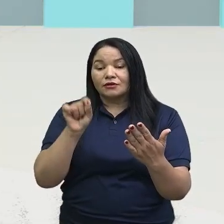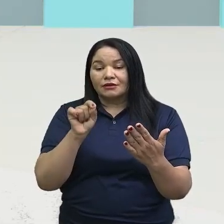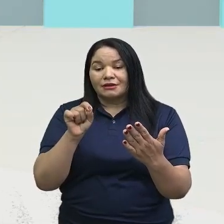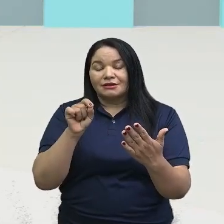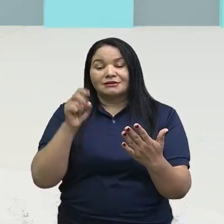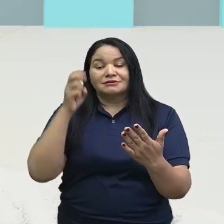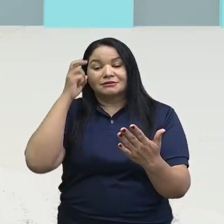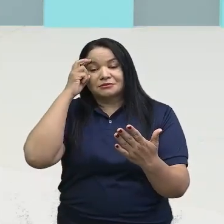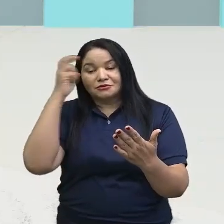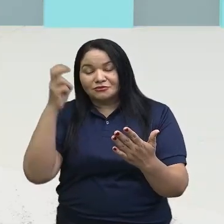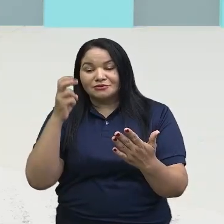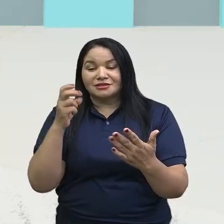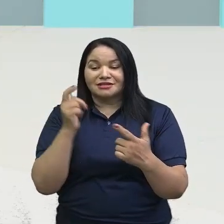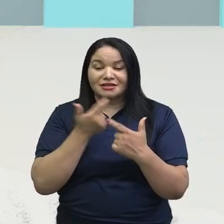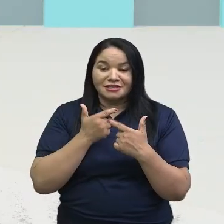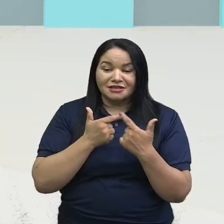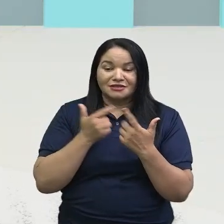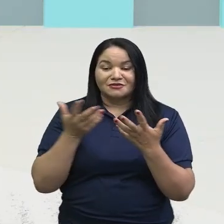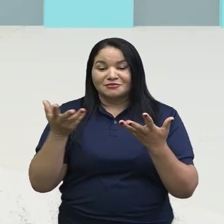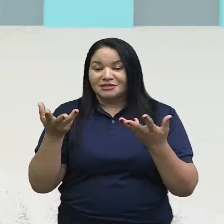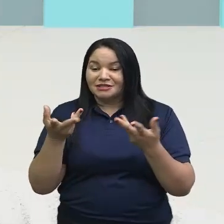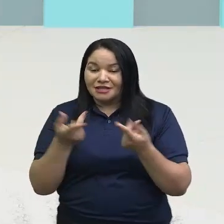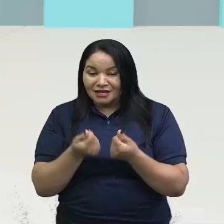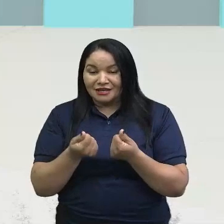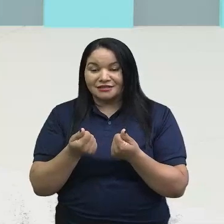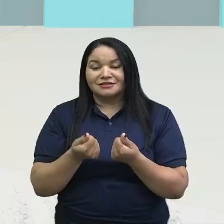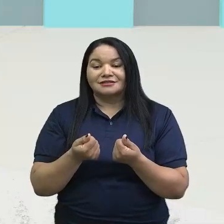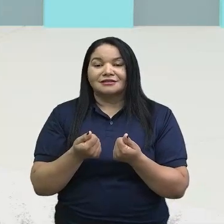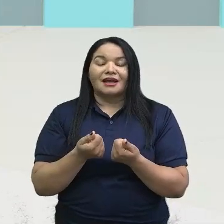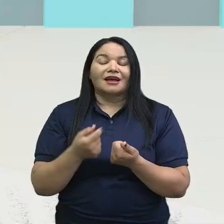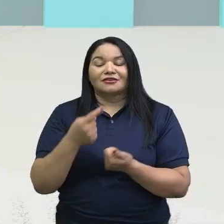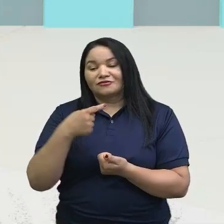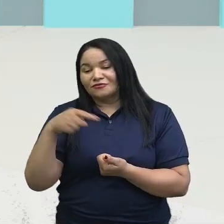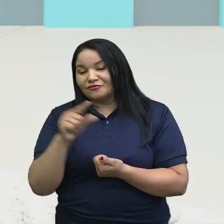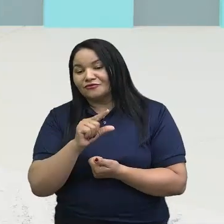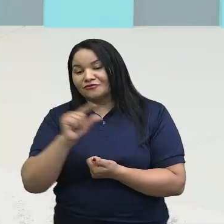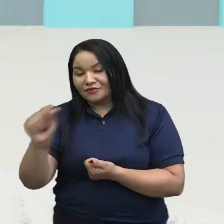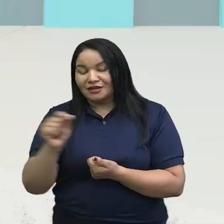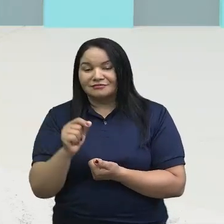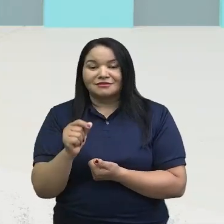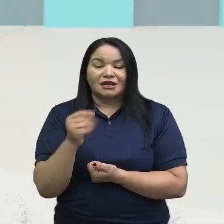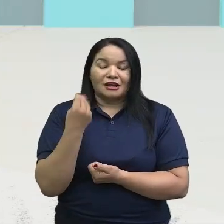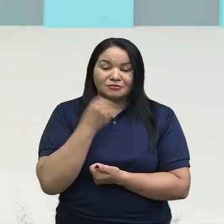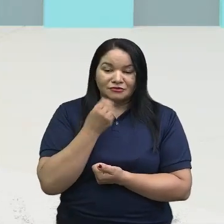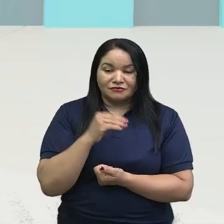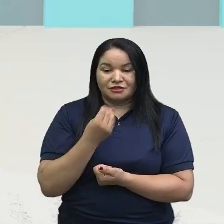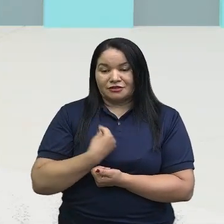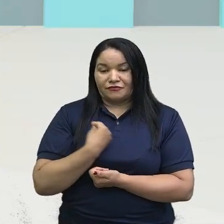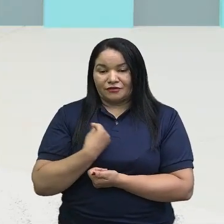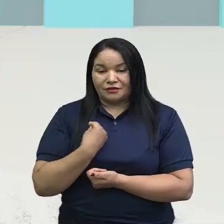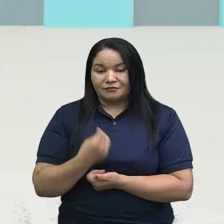sabedoria, risos, habilidades. Sai para o mundo e aproveita a vida.